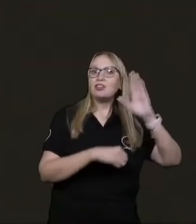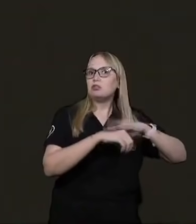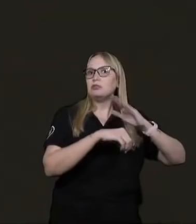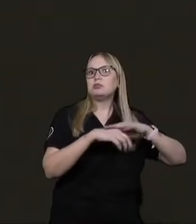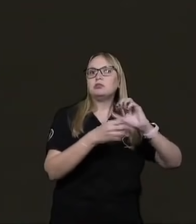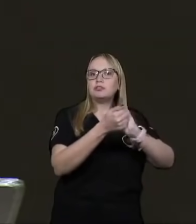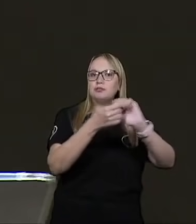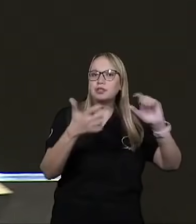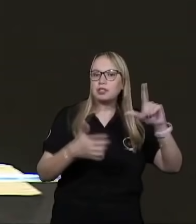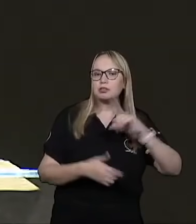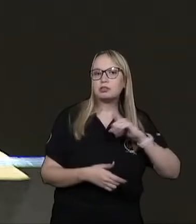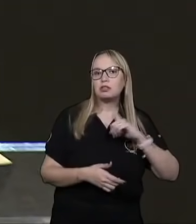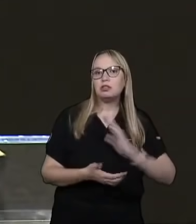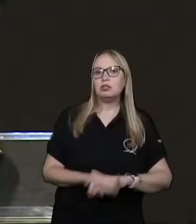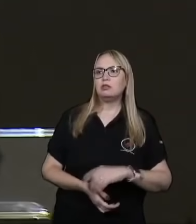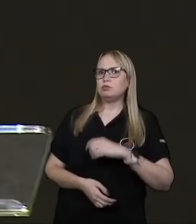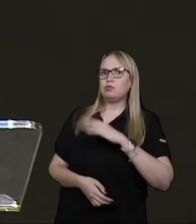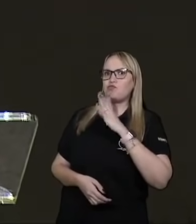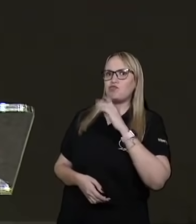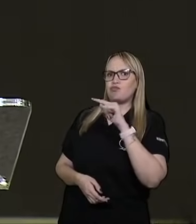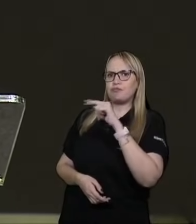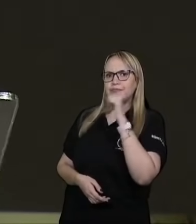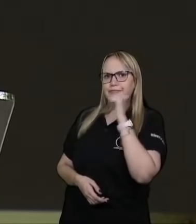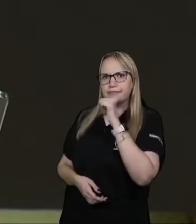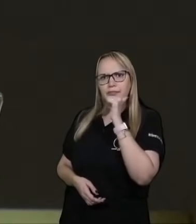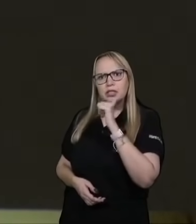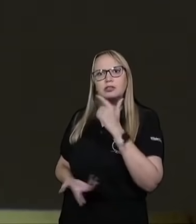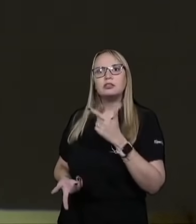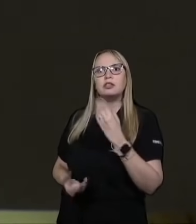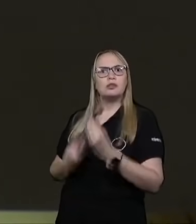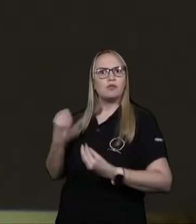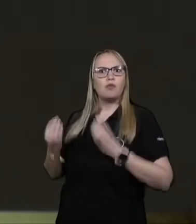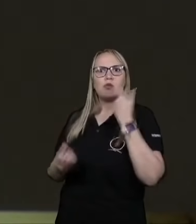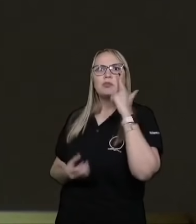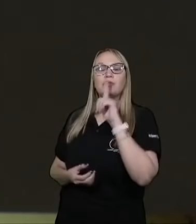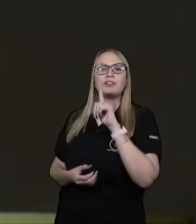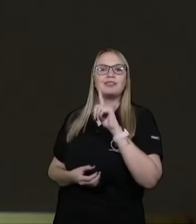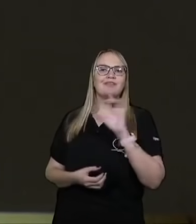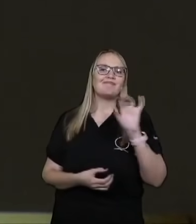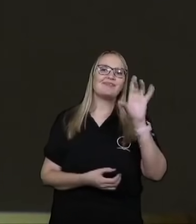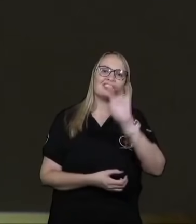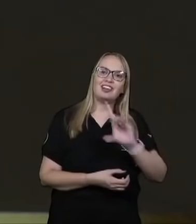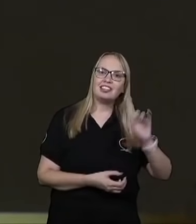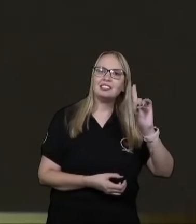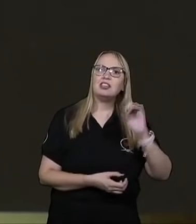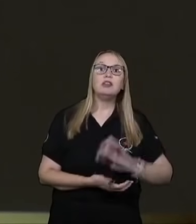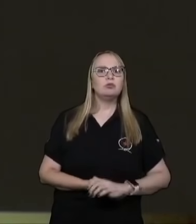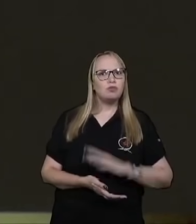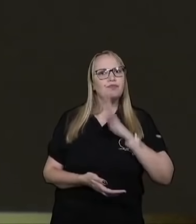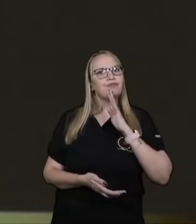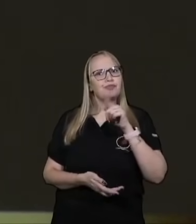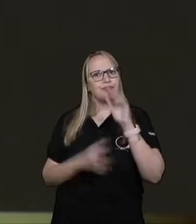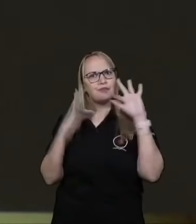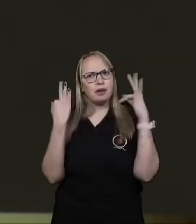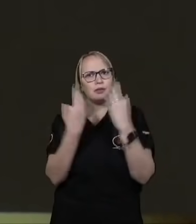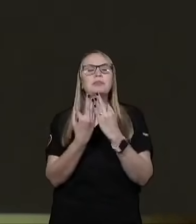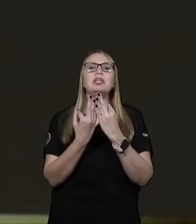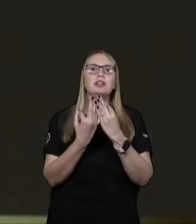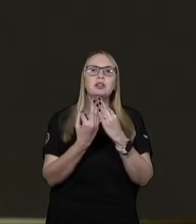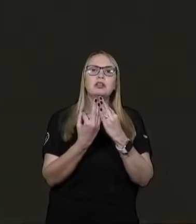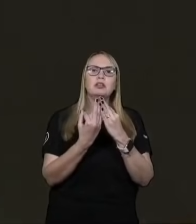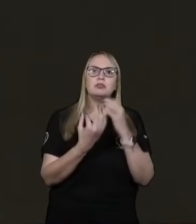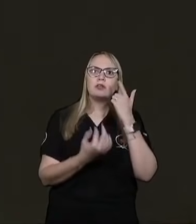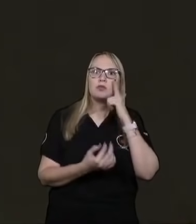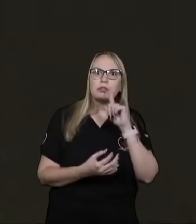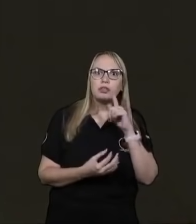ser glorificado vamos ver rapaz eu conheço essa menina como é que ela conseguiu e eu eu conheço a sua família rapaz